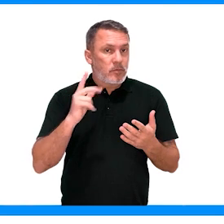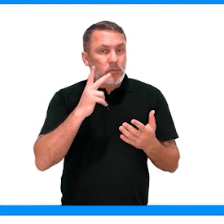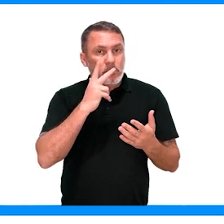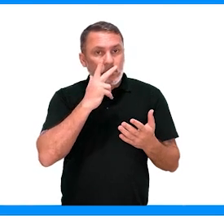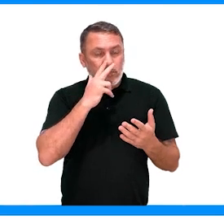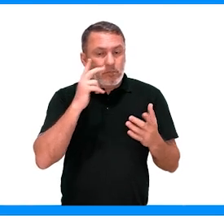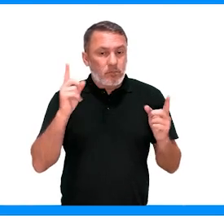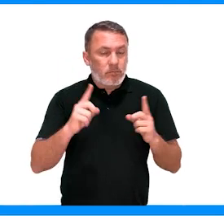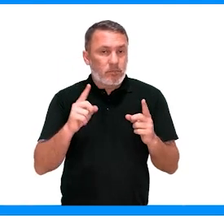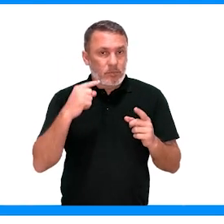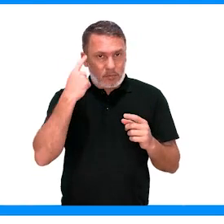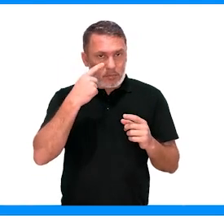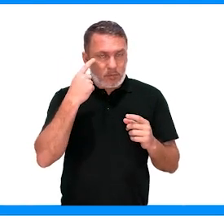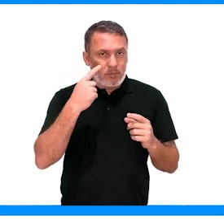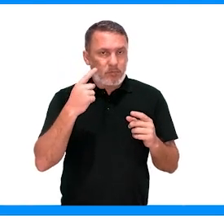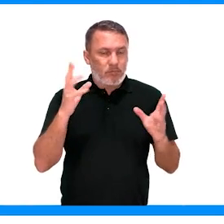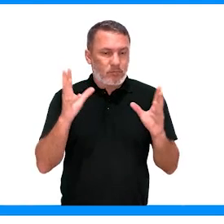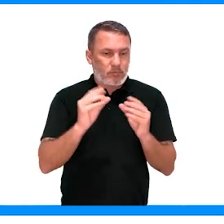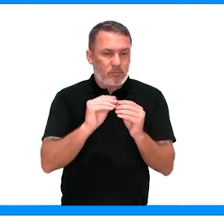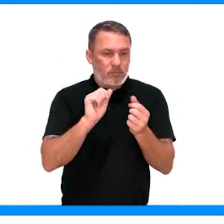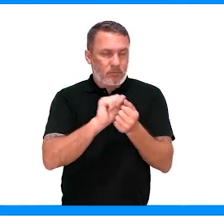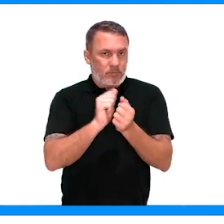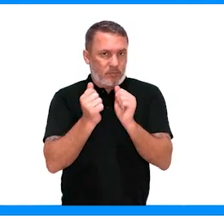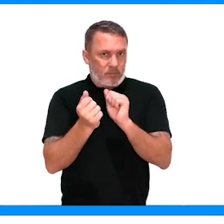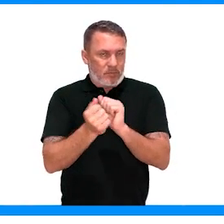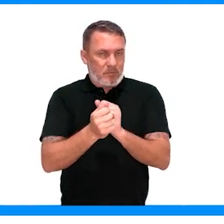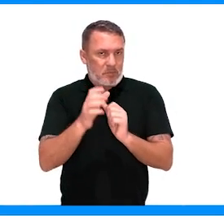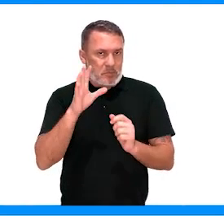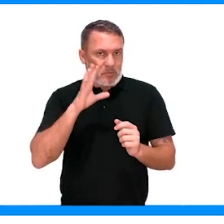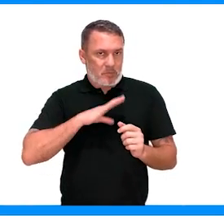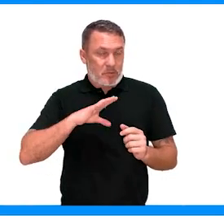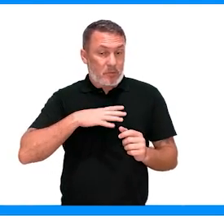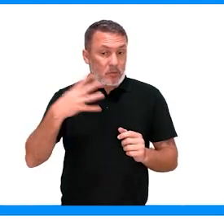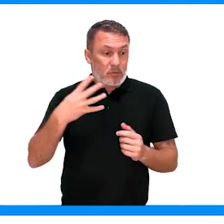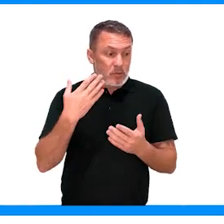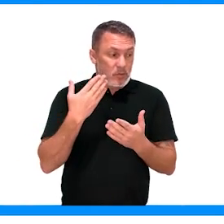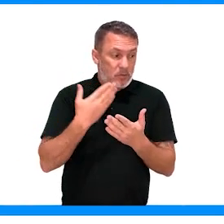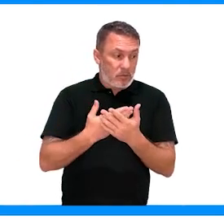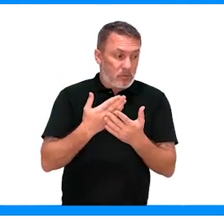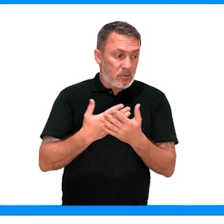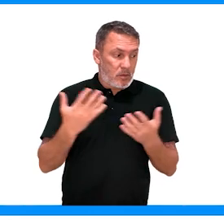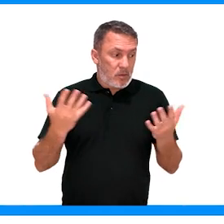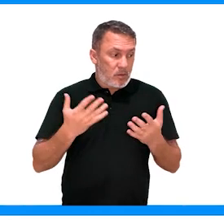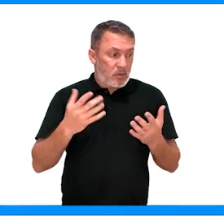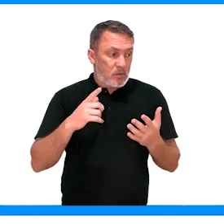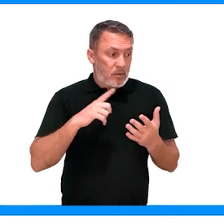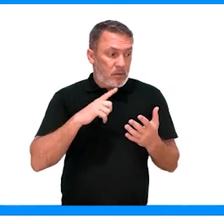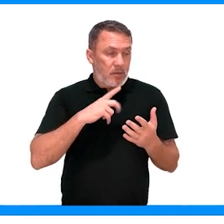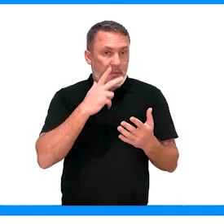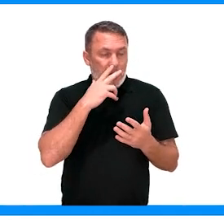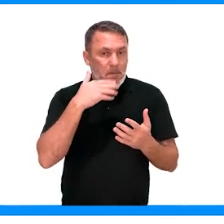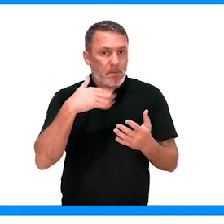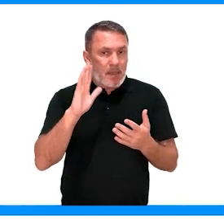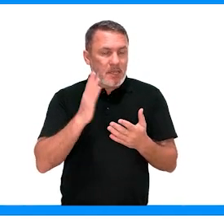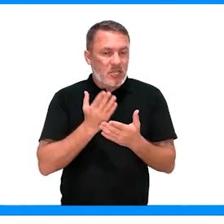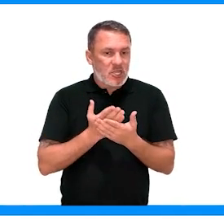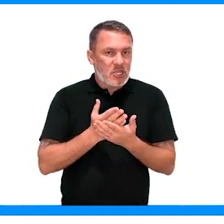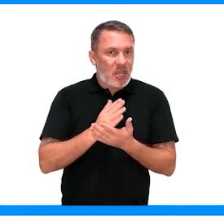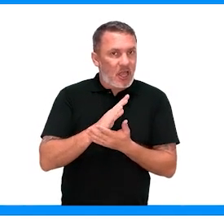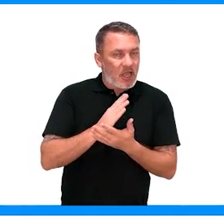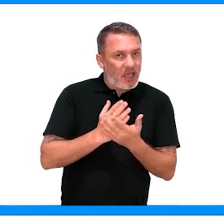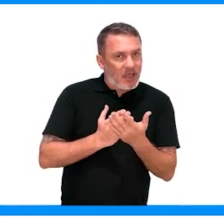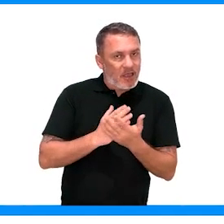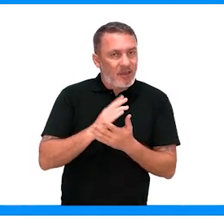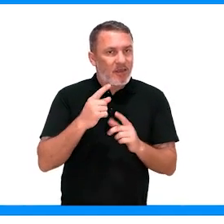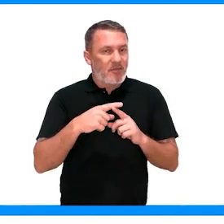pesado. Olá, pessoal. Hoje nós estamos na nossa quarta aula e hoje vai ser um pouquinho mais chatinho, né?